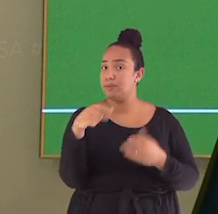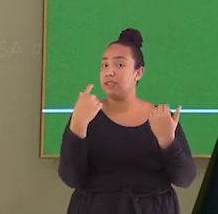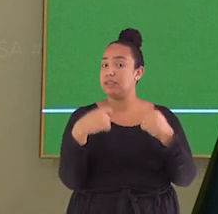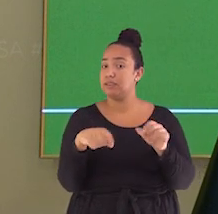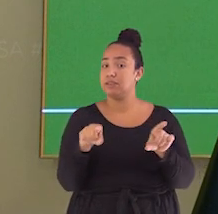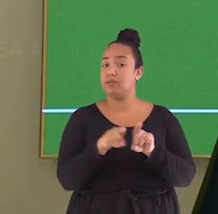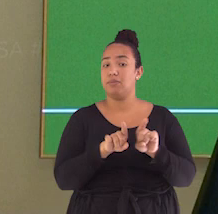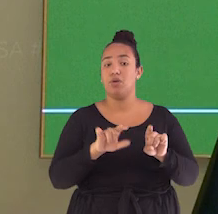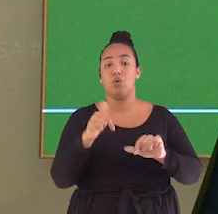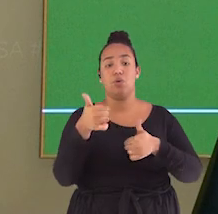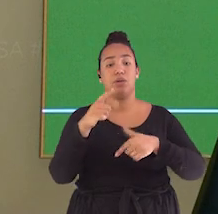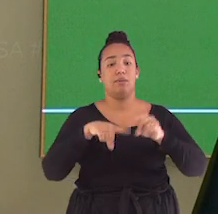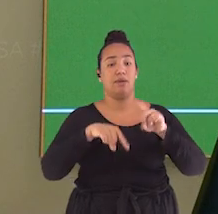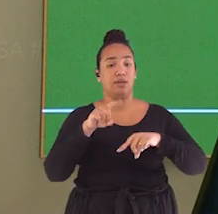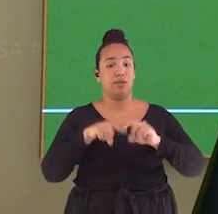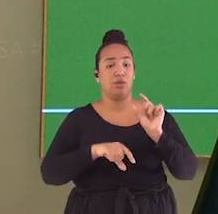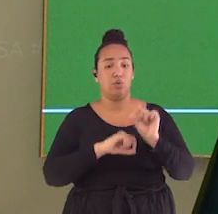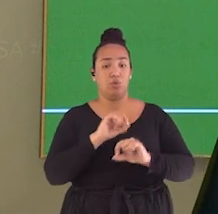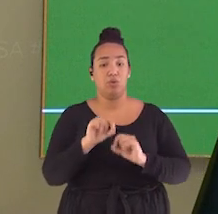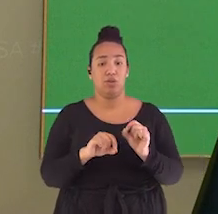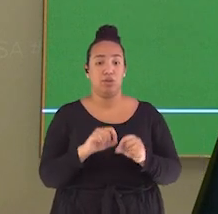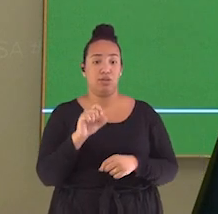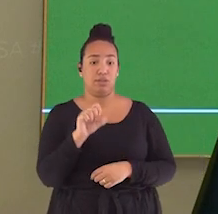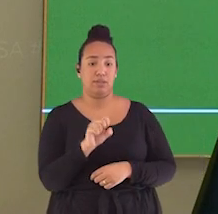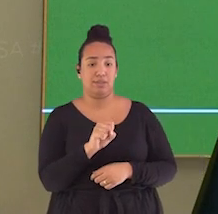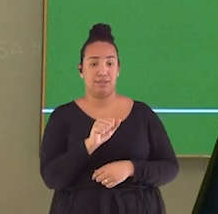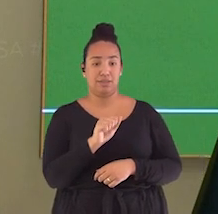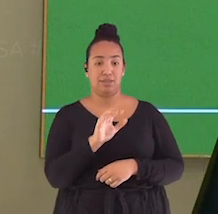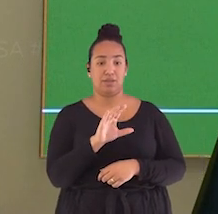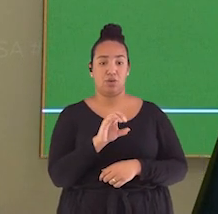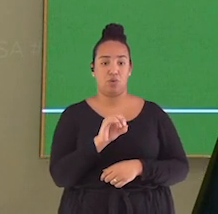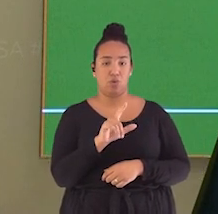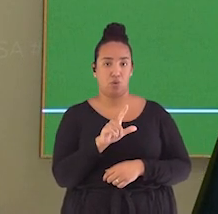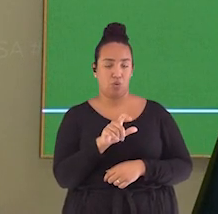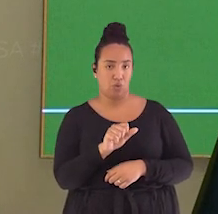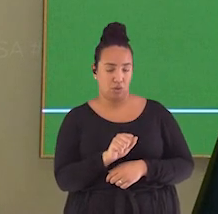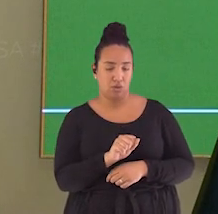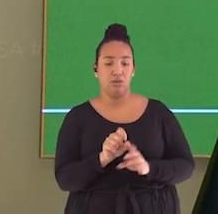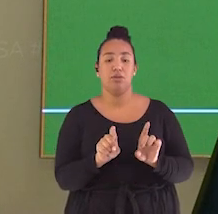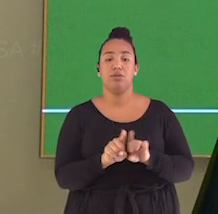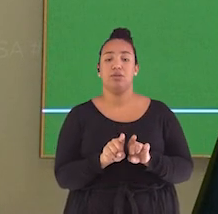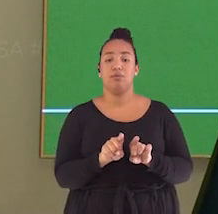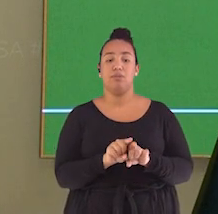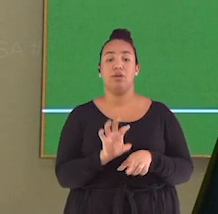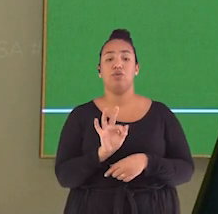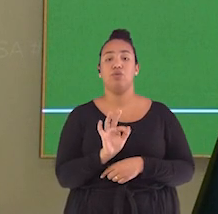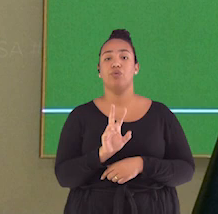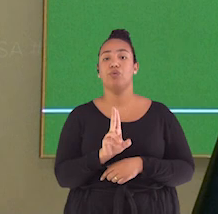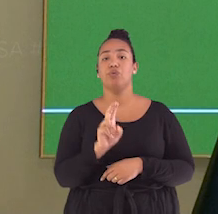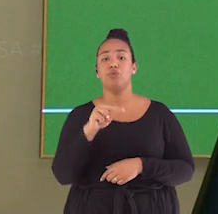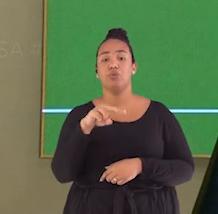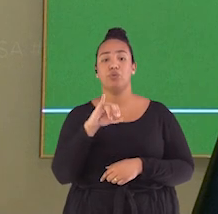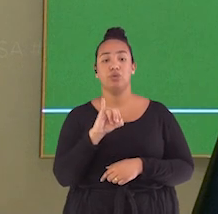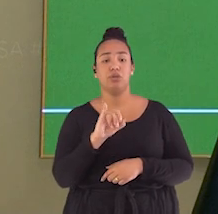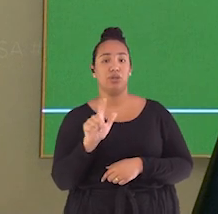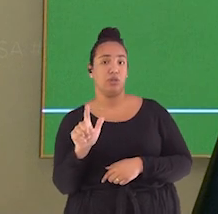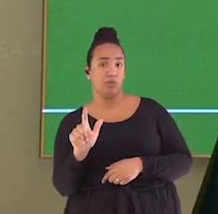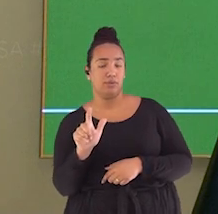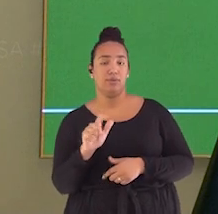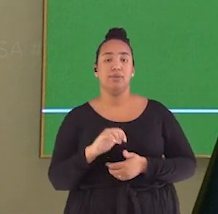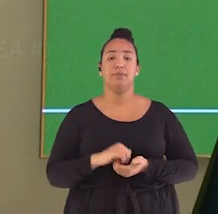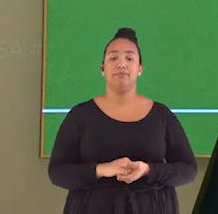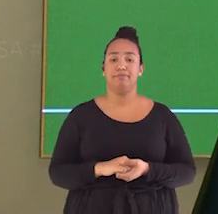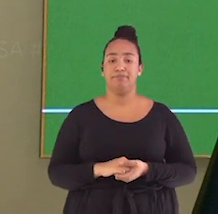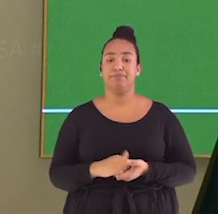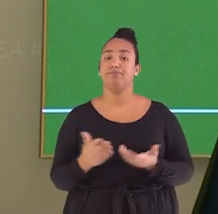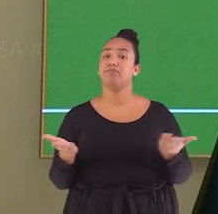também de outros materiais, que são uma sacolinha de chup-chup e o funil. E agora,